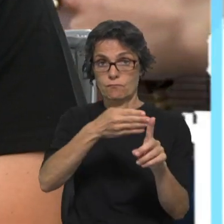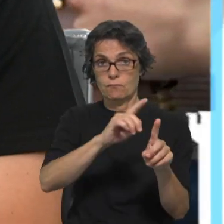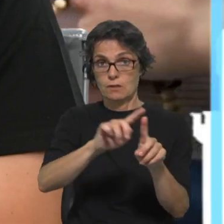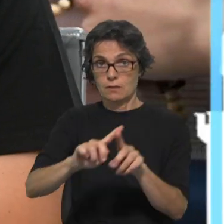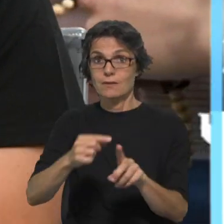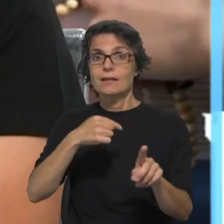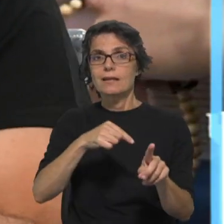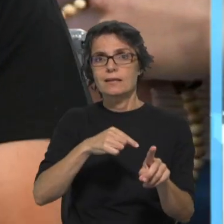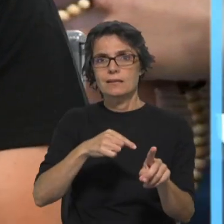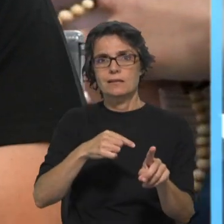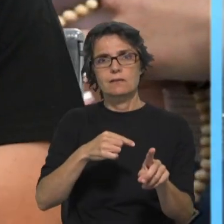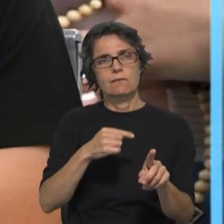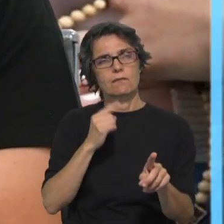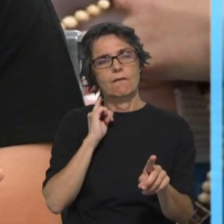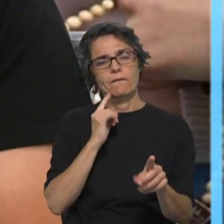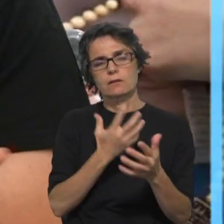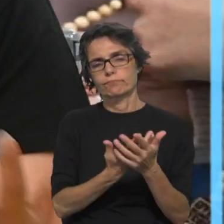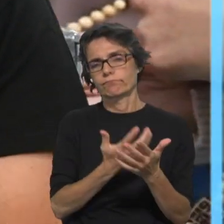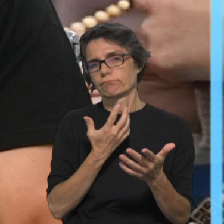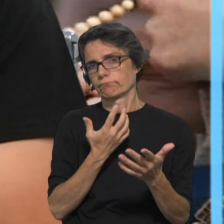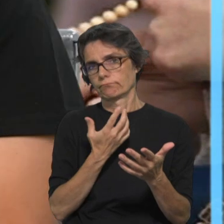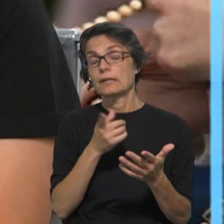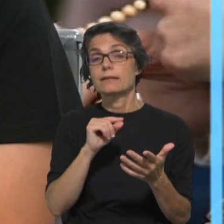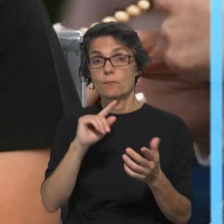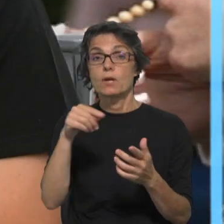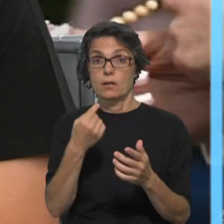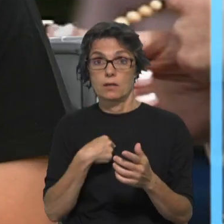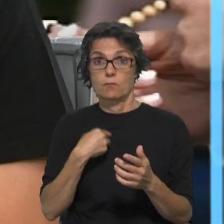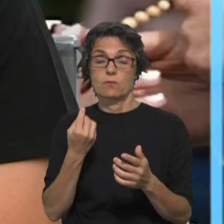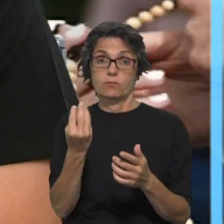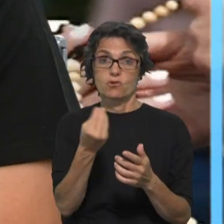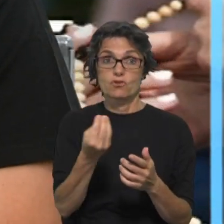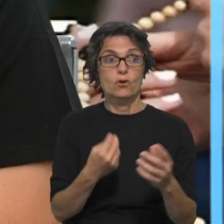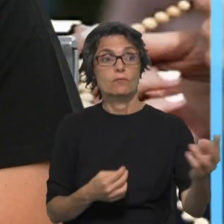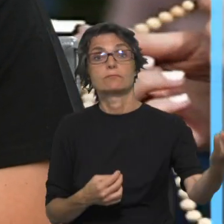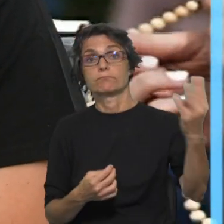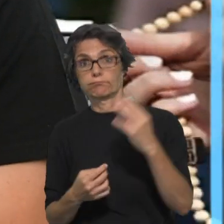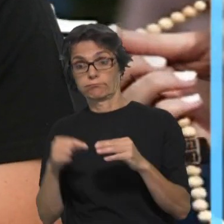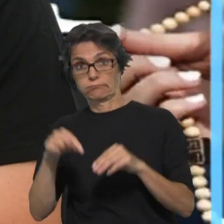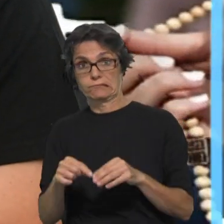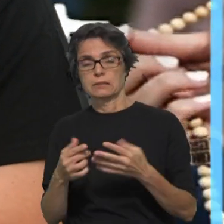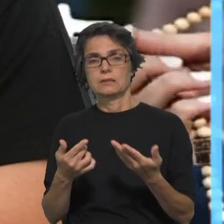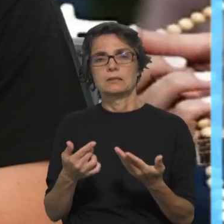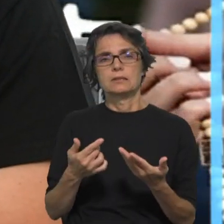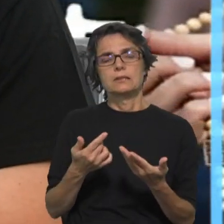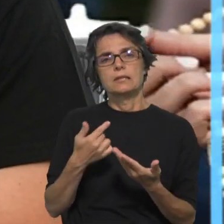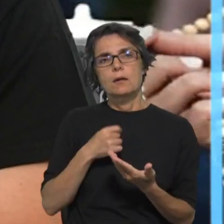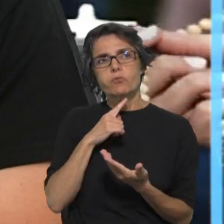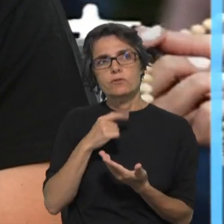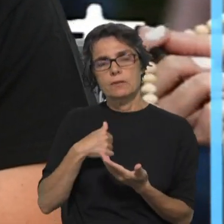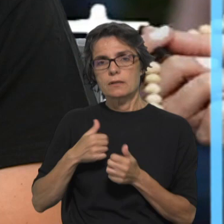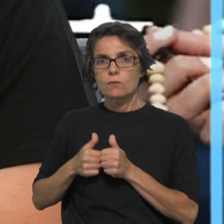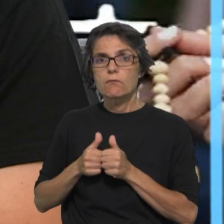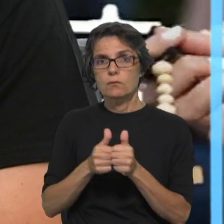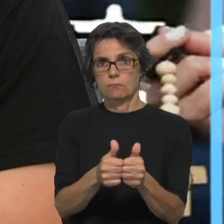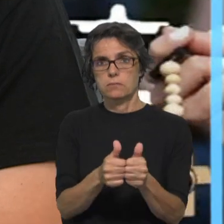tive a graça depois também de receber. Então, um bocadinho estas duas faces da mesma moeda. O poder acompanhar é